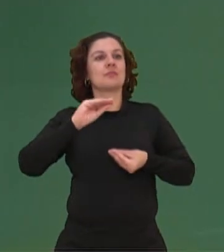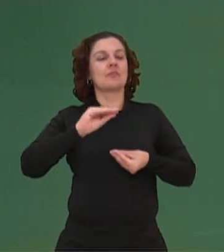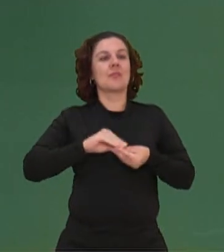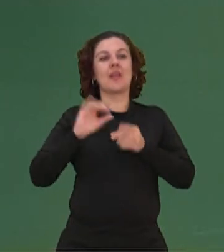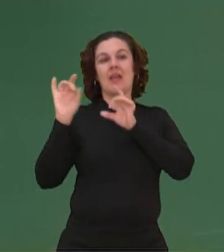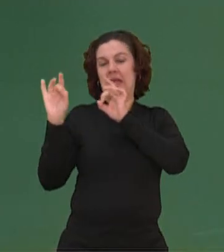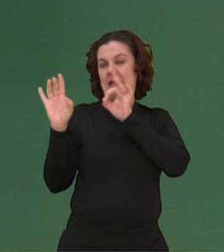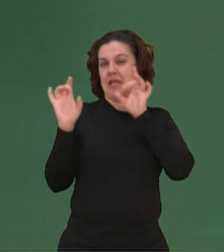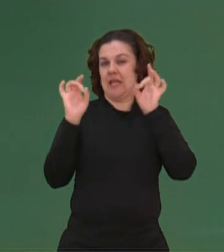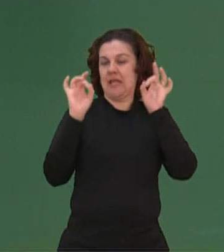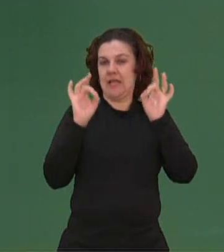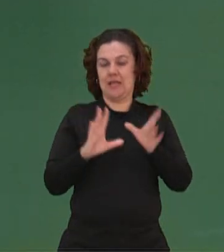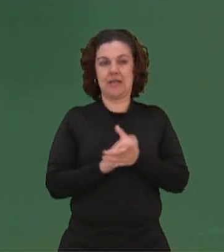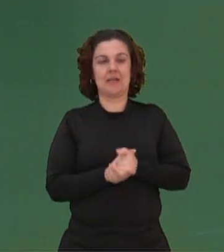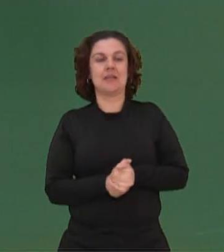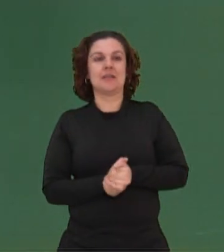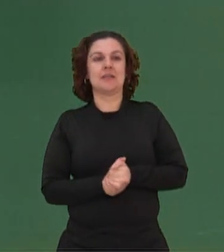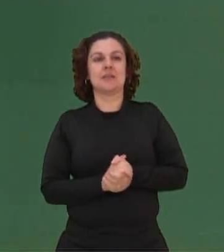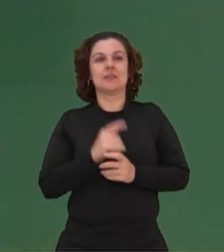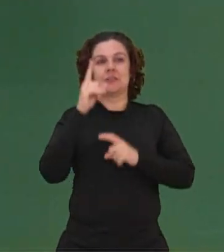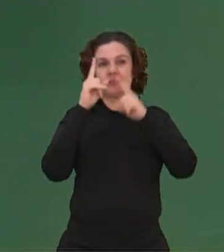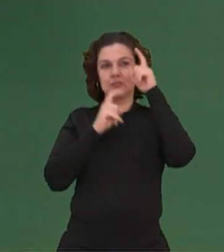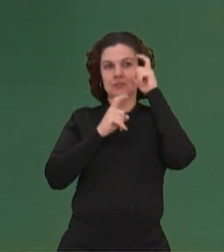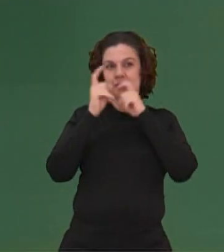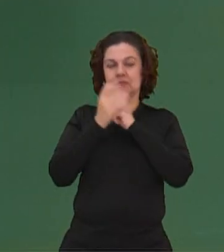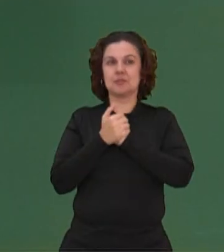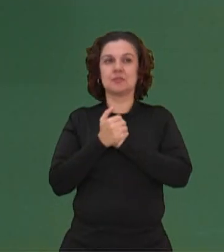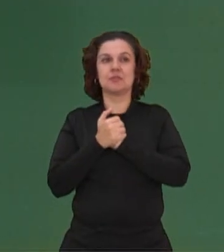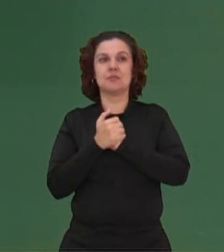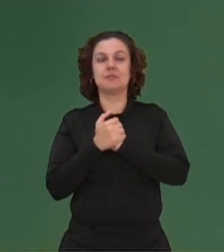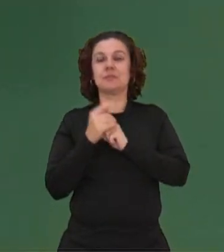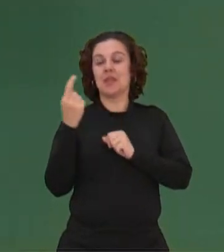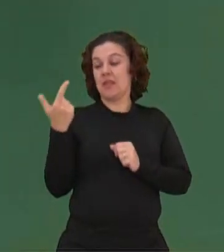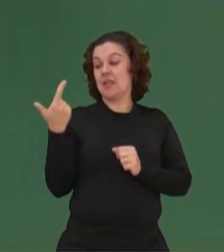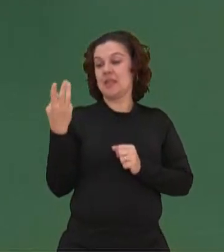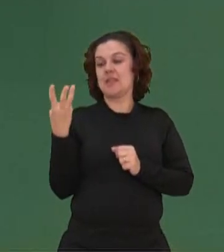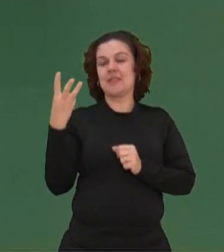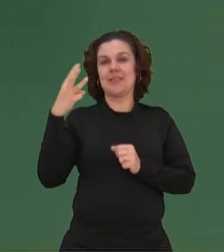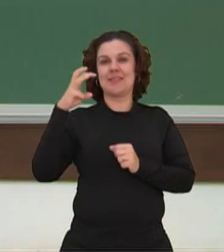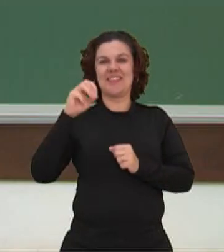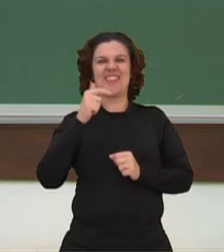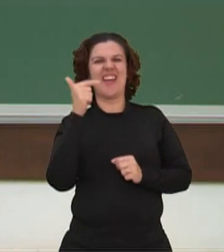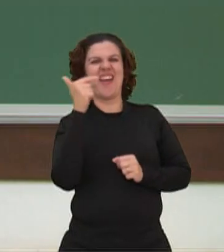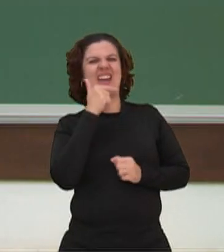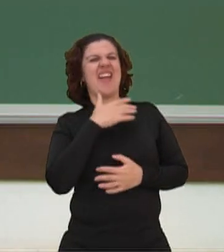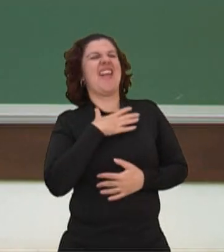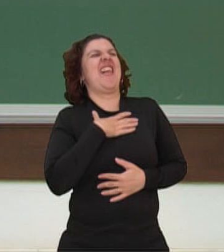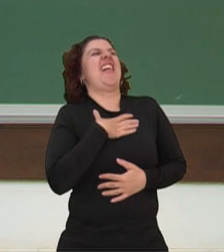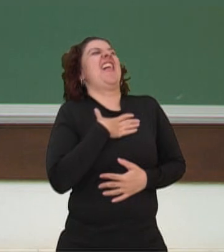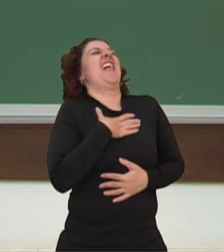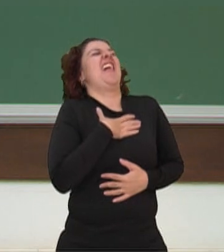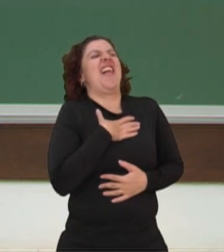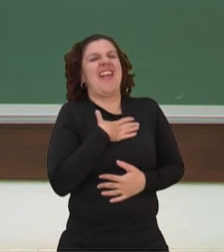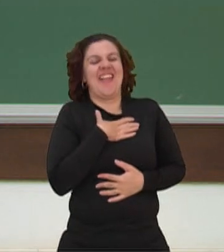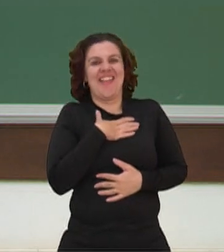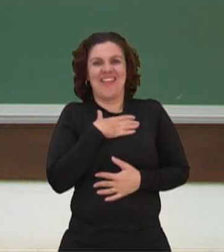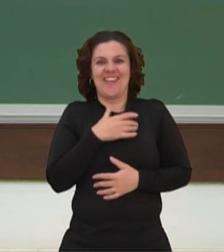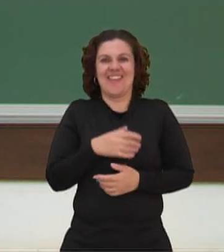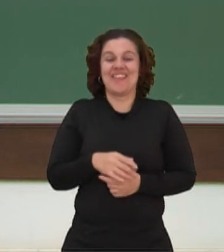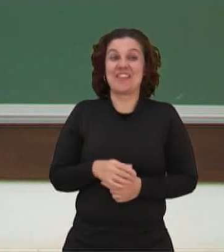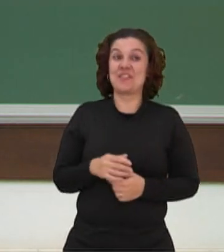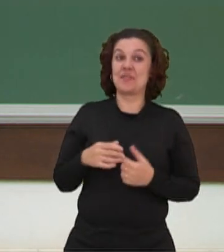fases do governo Getúlio através dos rostos. Você tem, em 1930, uma gargalhada escancarada do